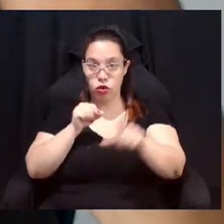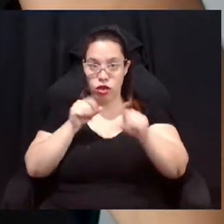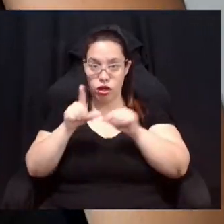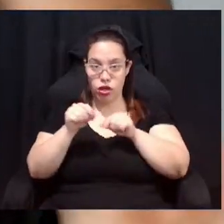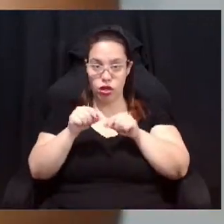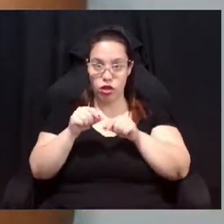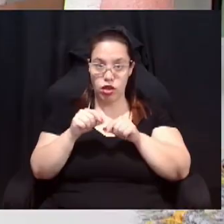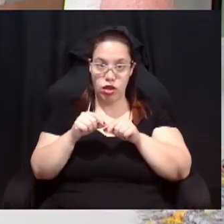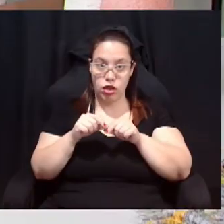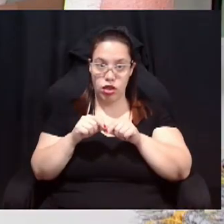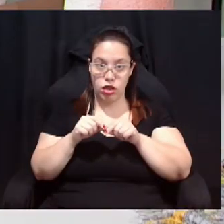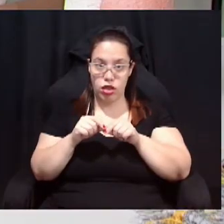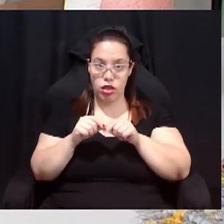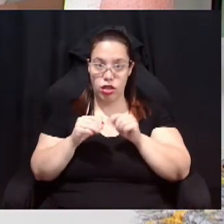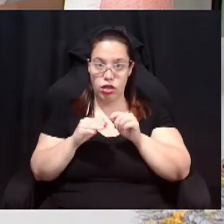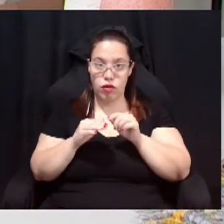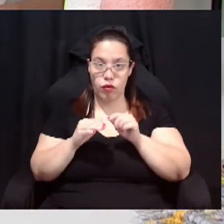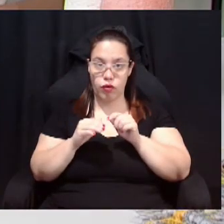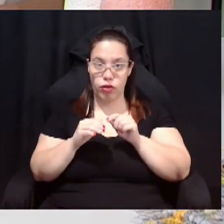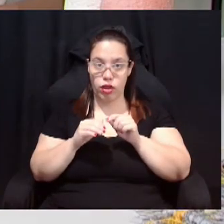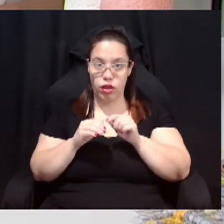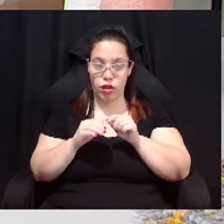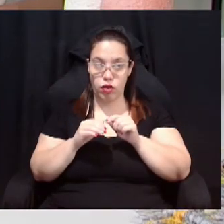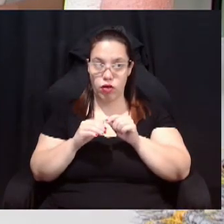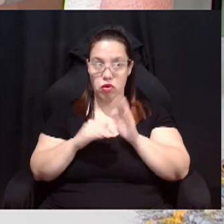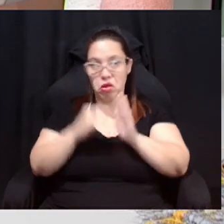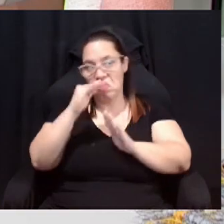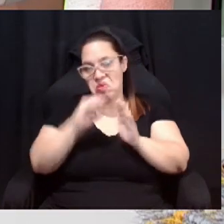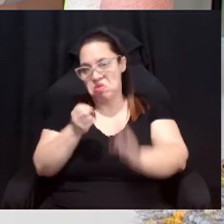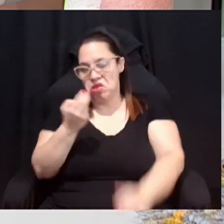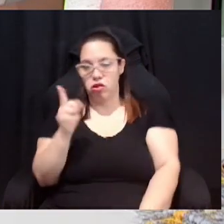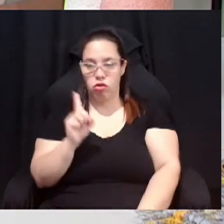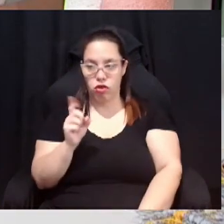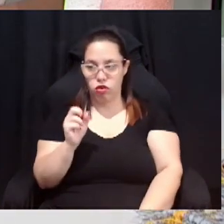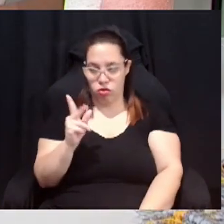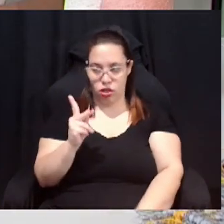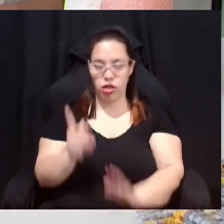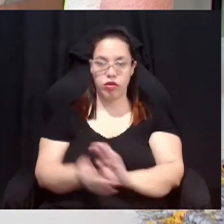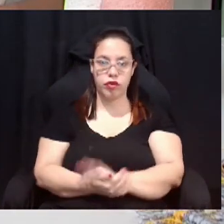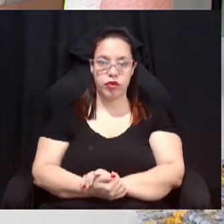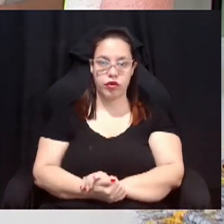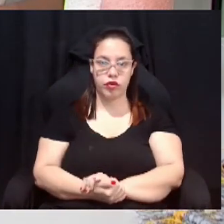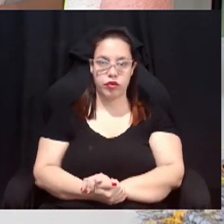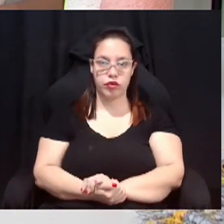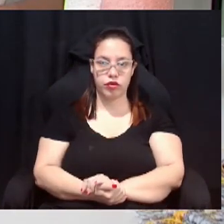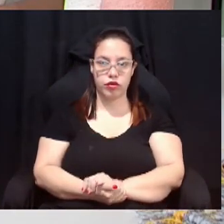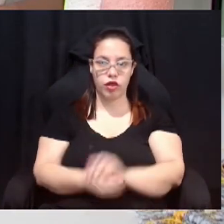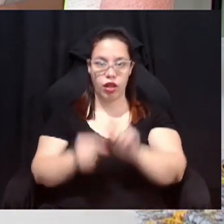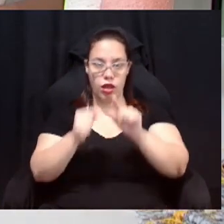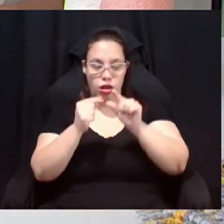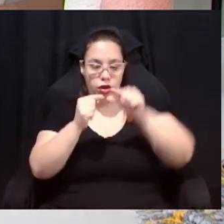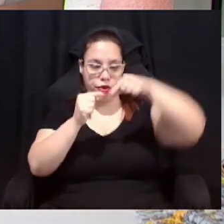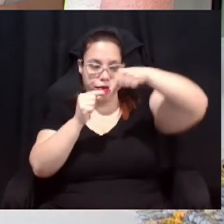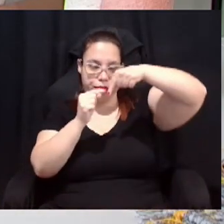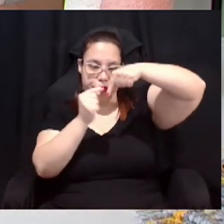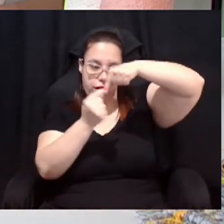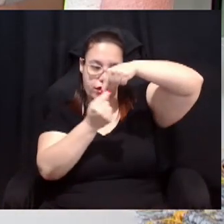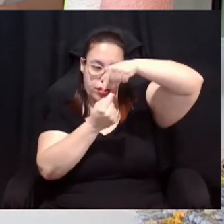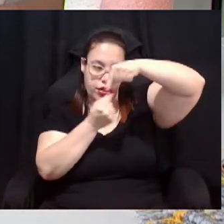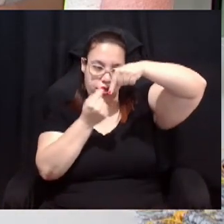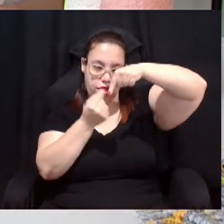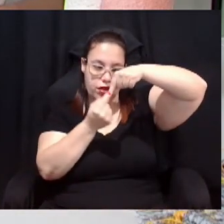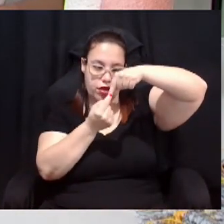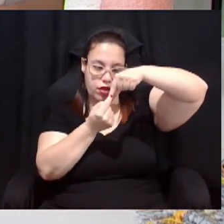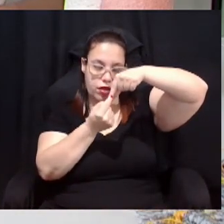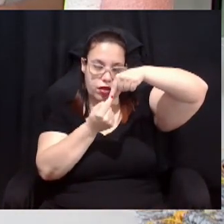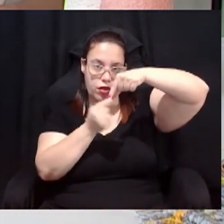você aumenta a medida dele, tá bom? A gente faz essa voltinha, então eu vou deixar um lado